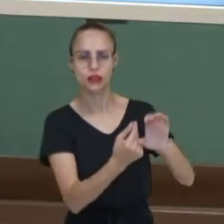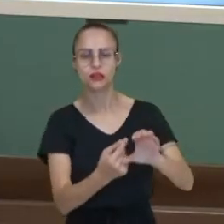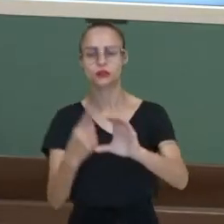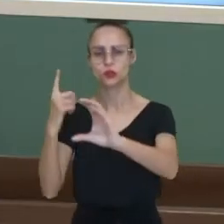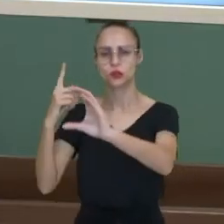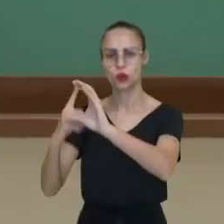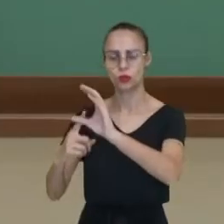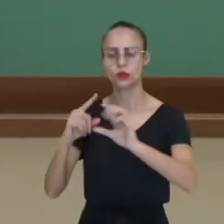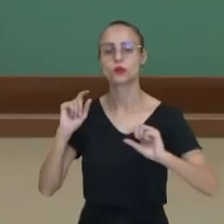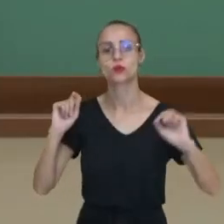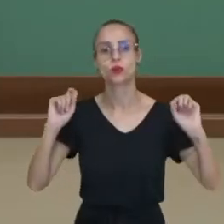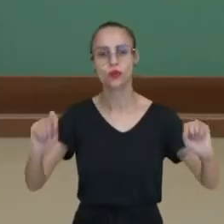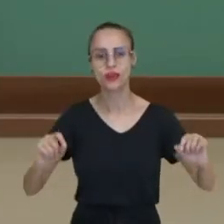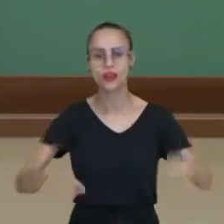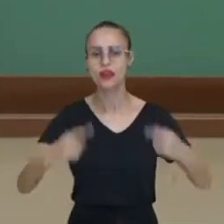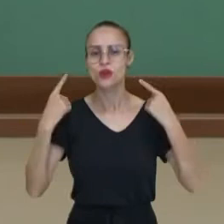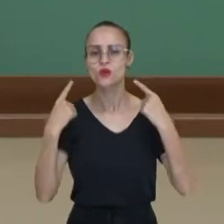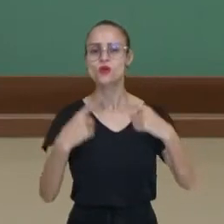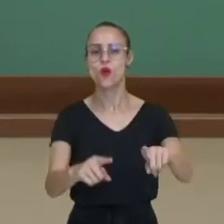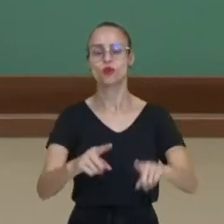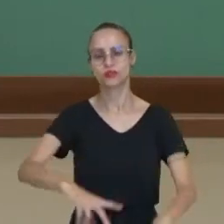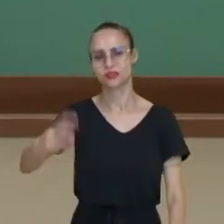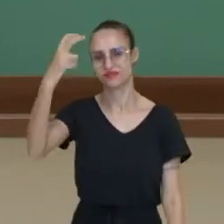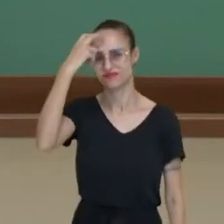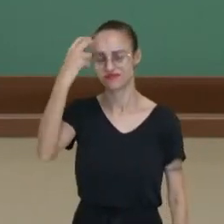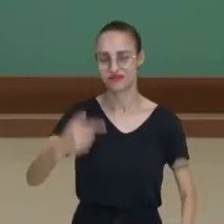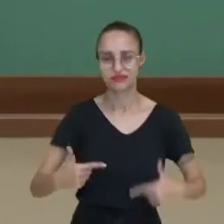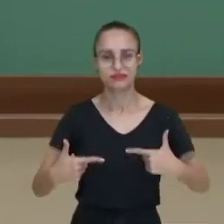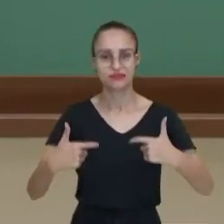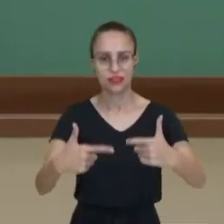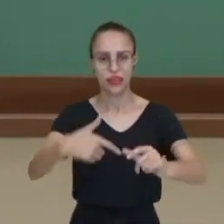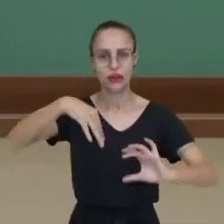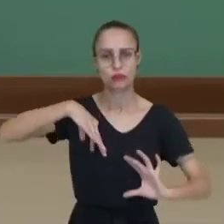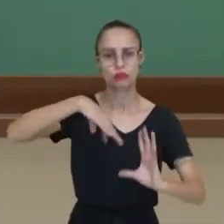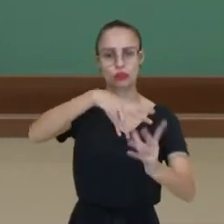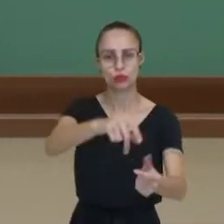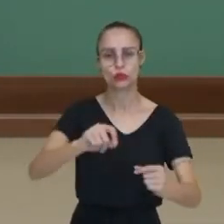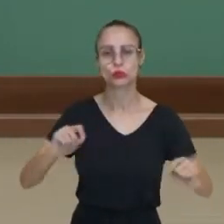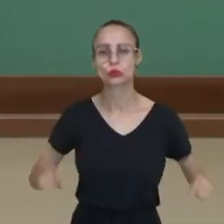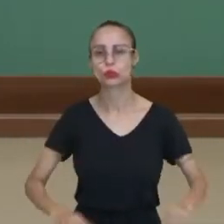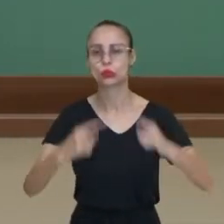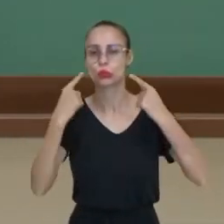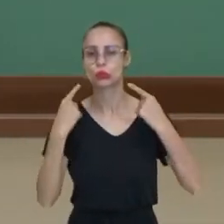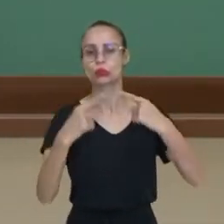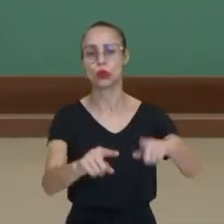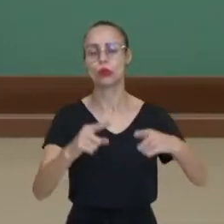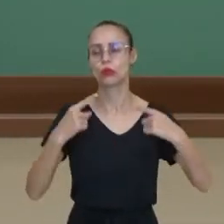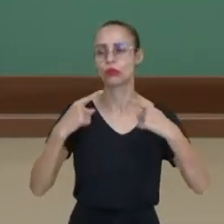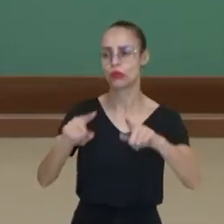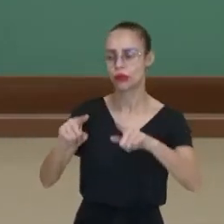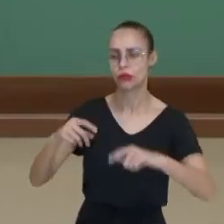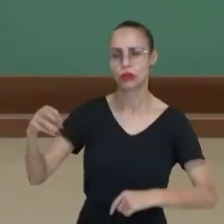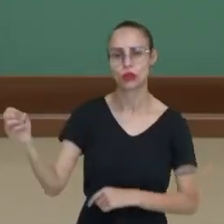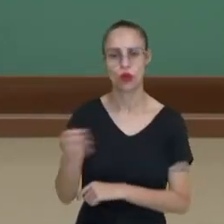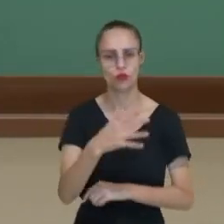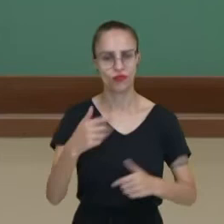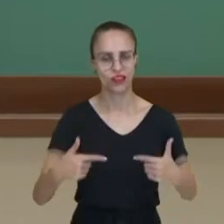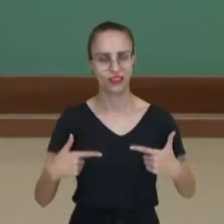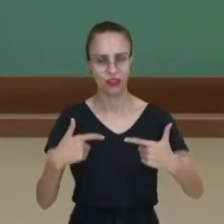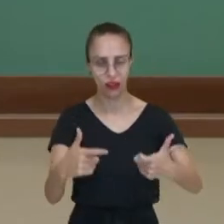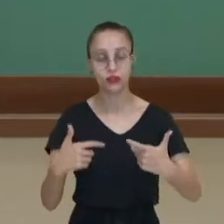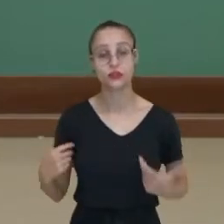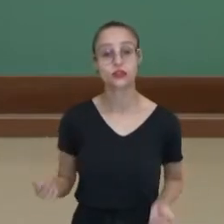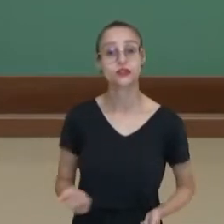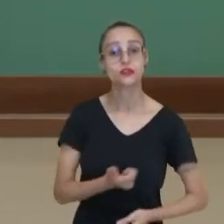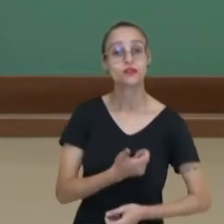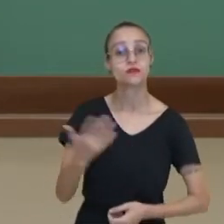comunismo, protestavam contra uma cultura de guerra que estava presente no mundo, contra esses movimentos que pediam novas guerras. Então muitos